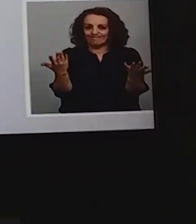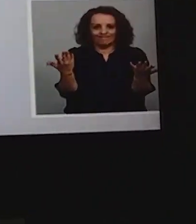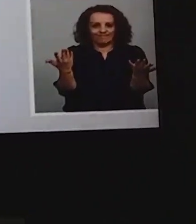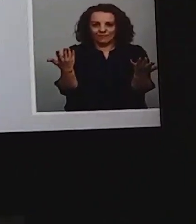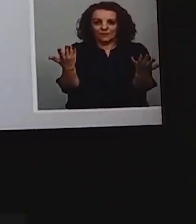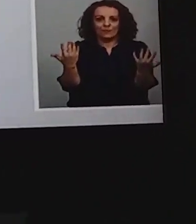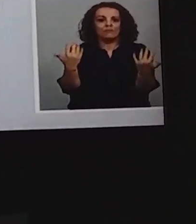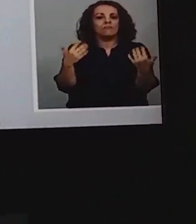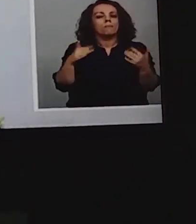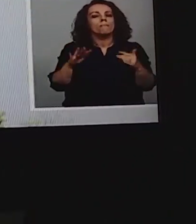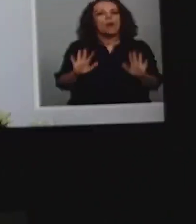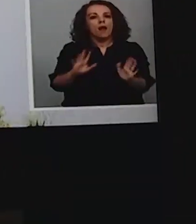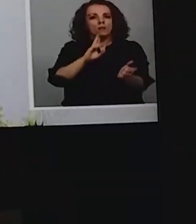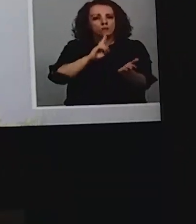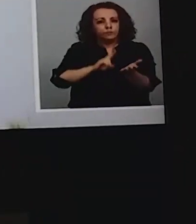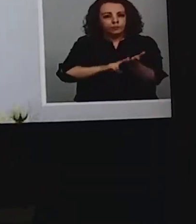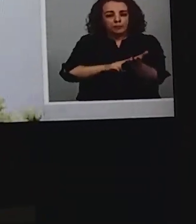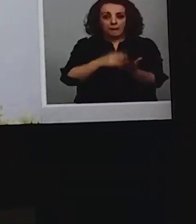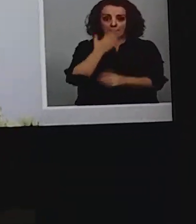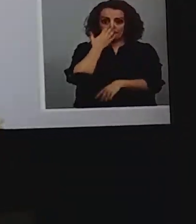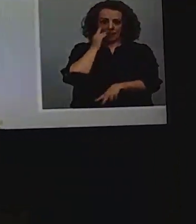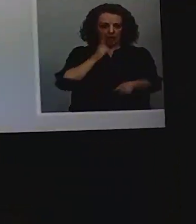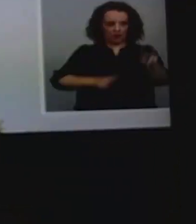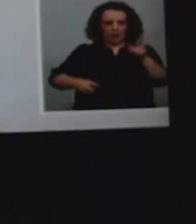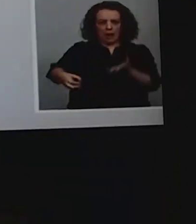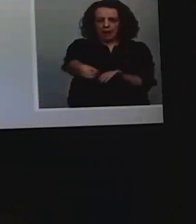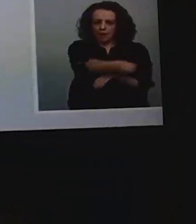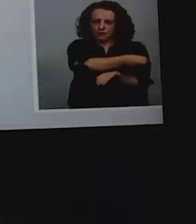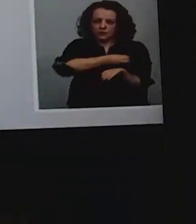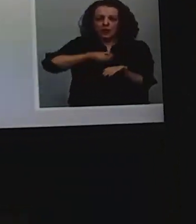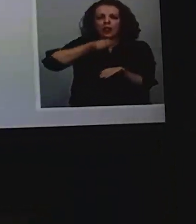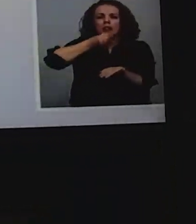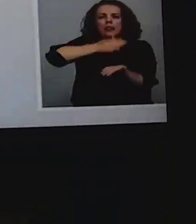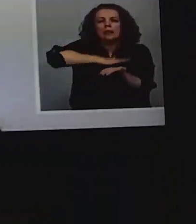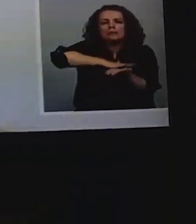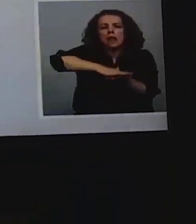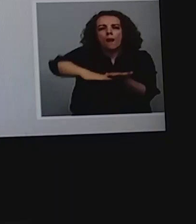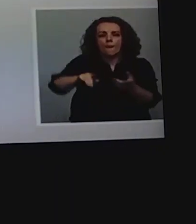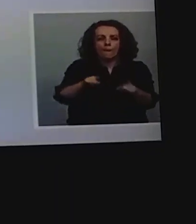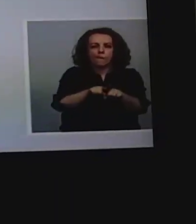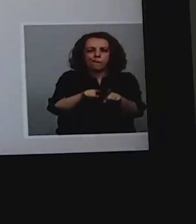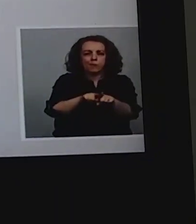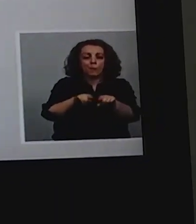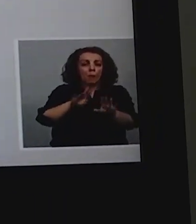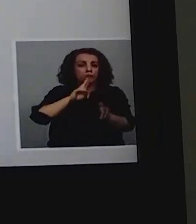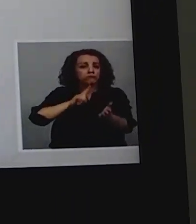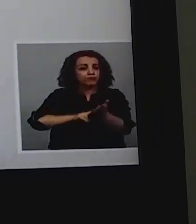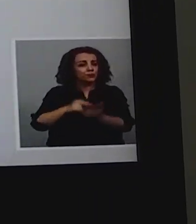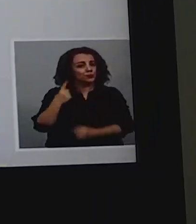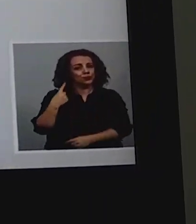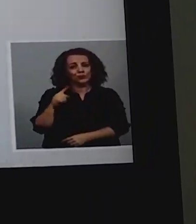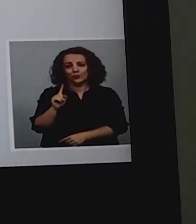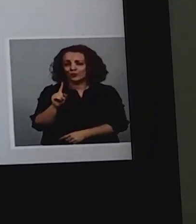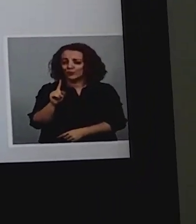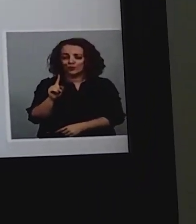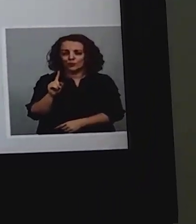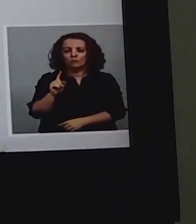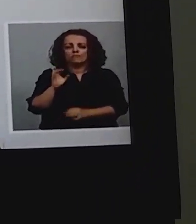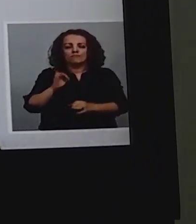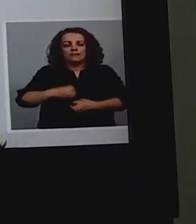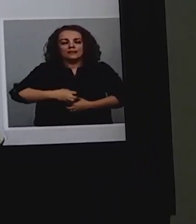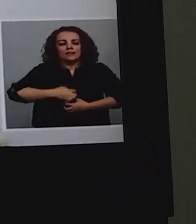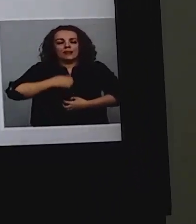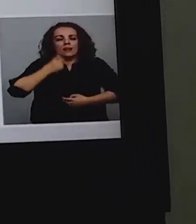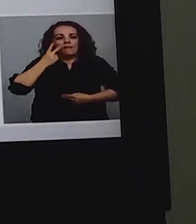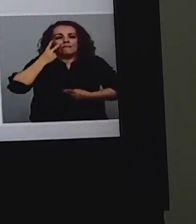mas que não é um deserto. Parecendo um deserto, não é um deserto, porque é um santuário cheio de vida, como ontem à noite, na vigília, se